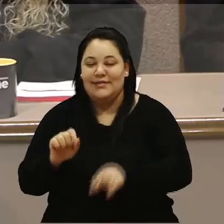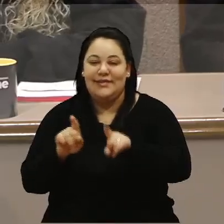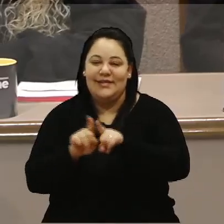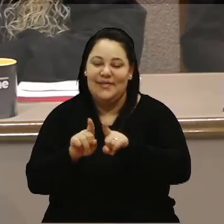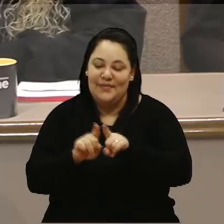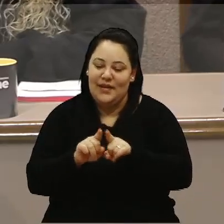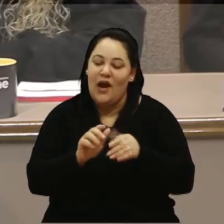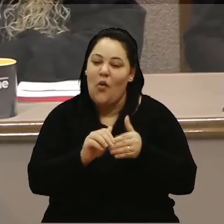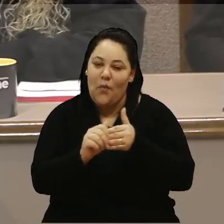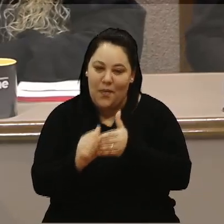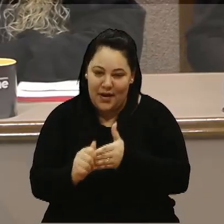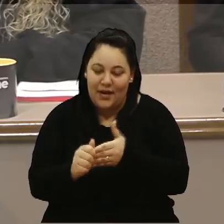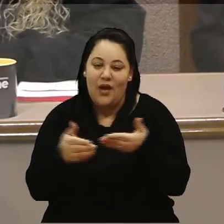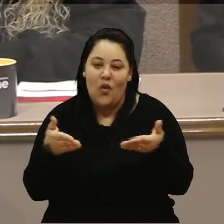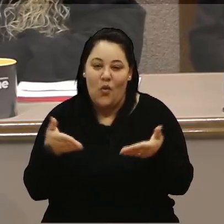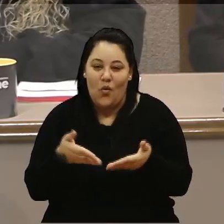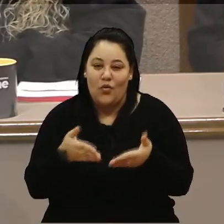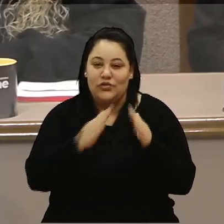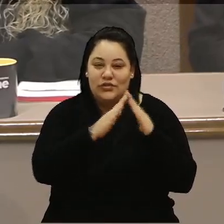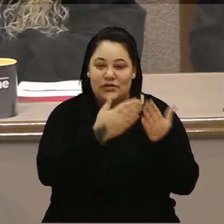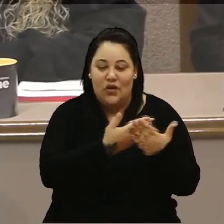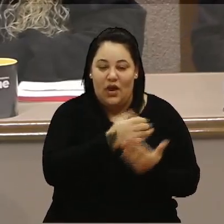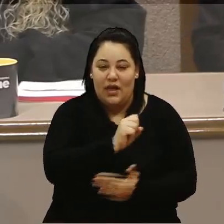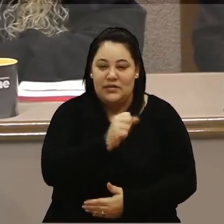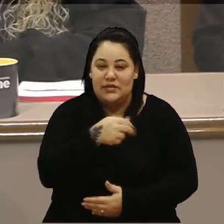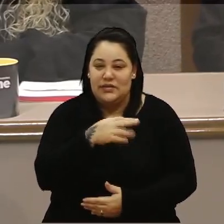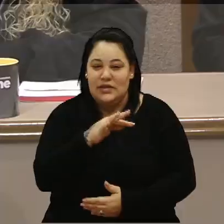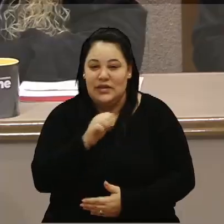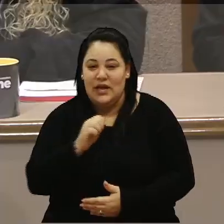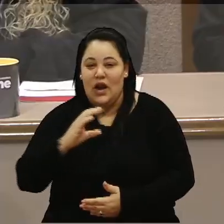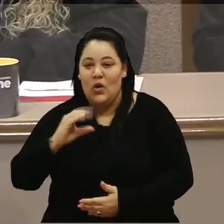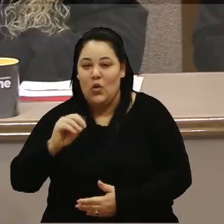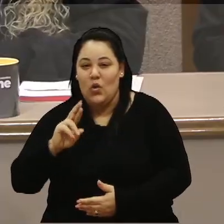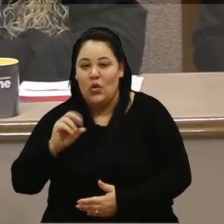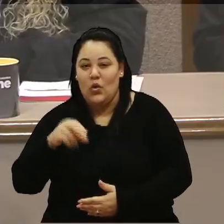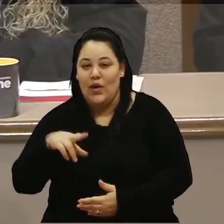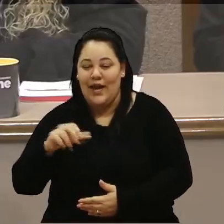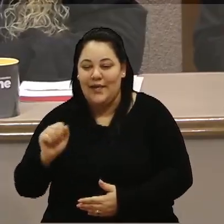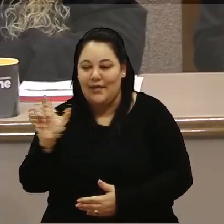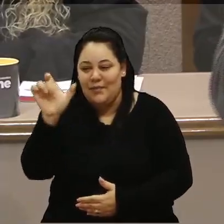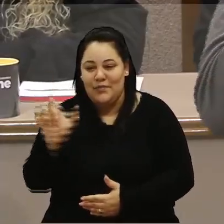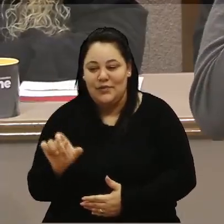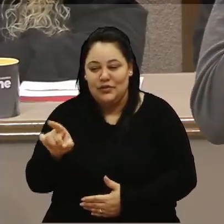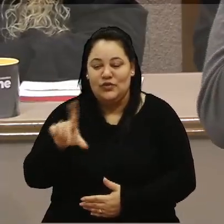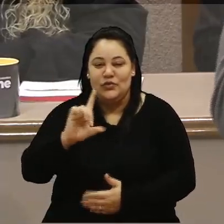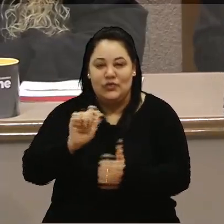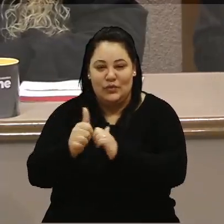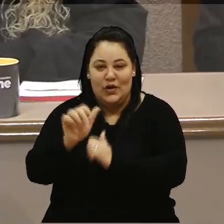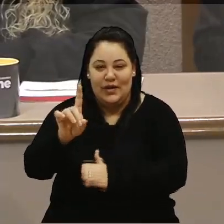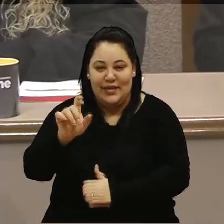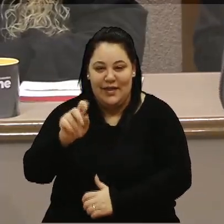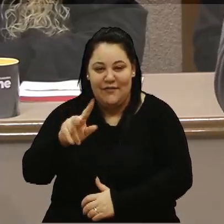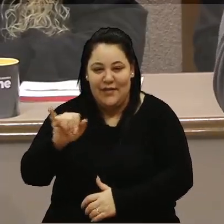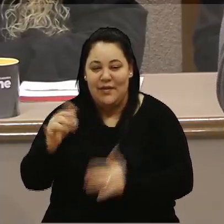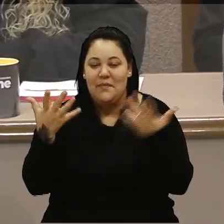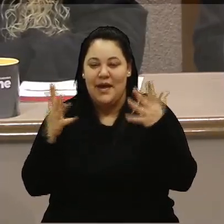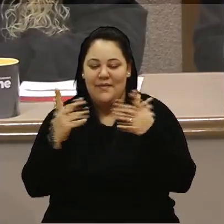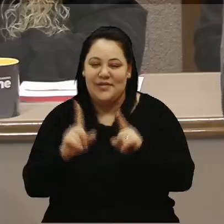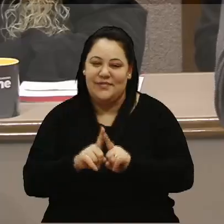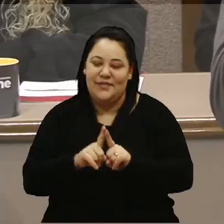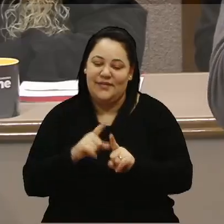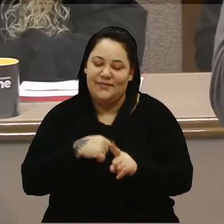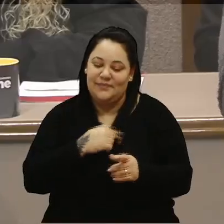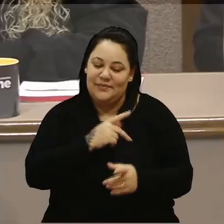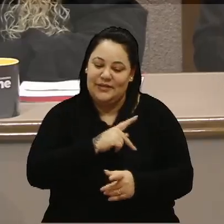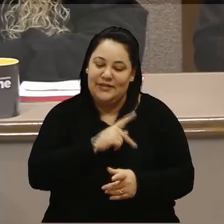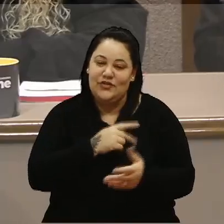hoje também, a Escola Santa Corona Municipal, ao Davi, meus parabéns. Né, senhor presidente, não poderia deixar de ressaltar